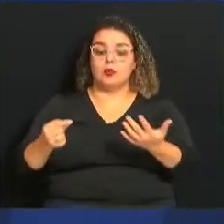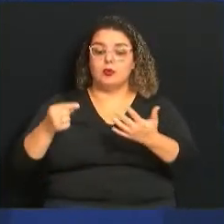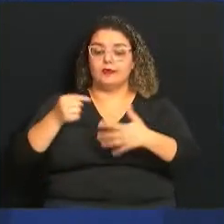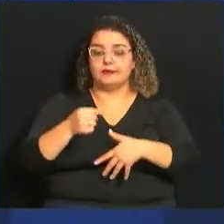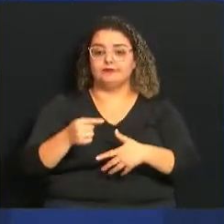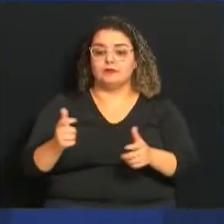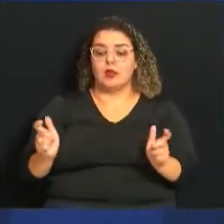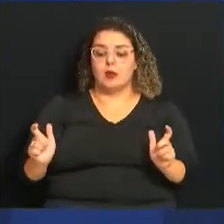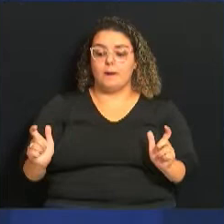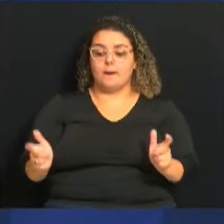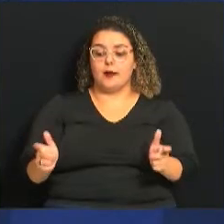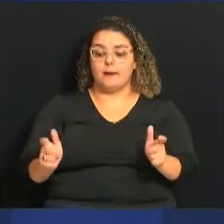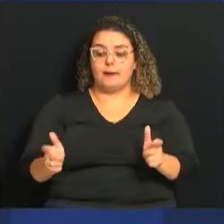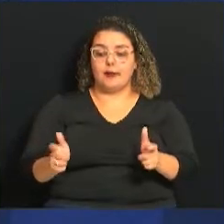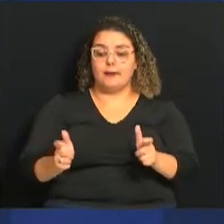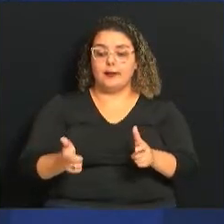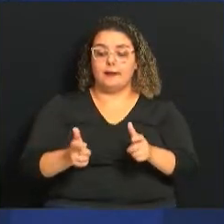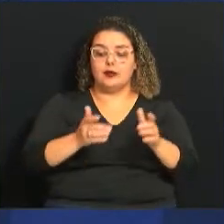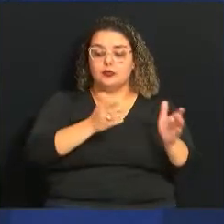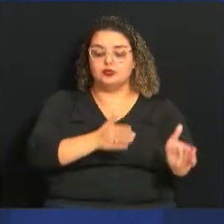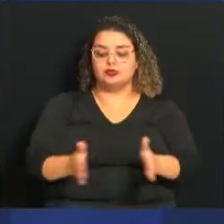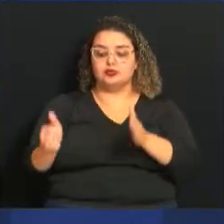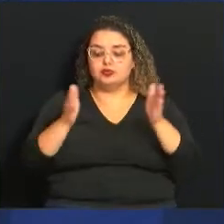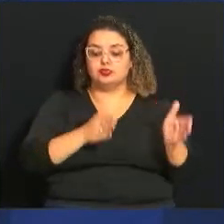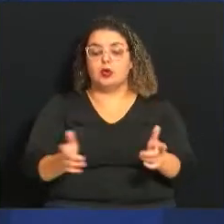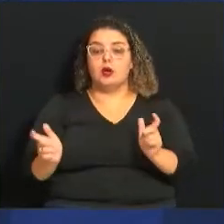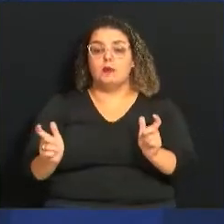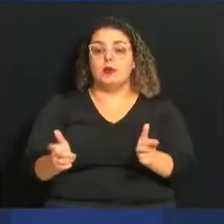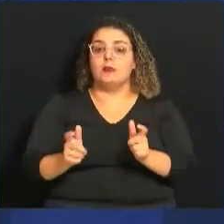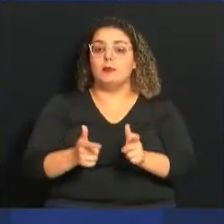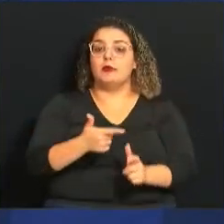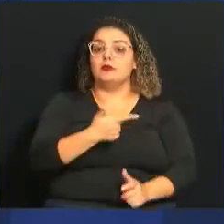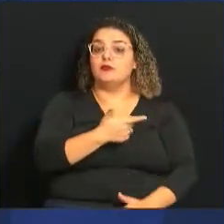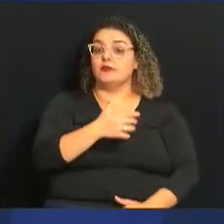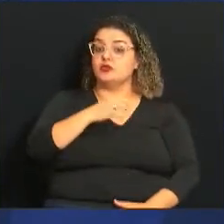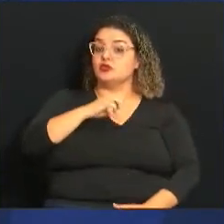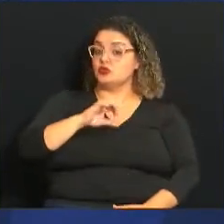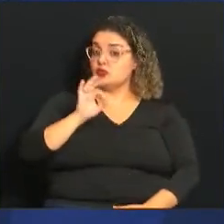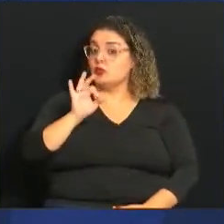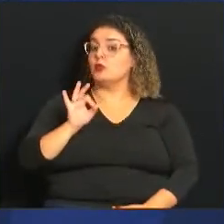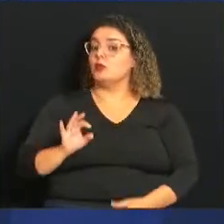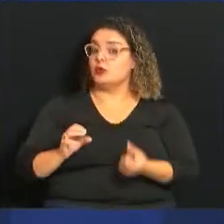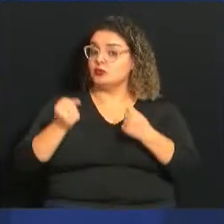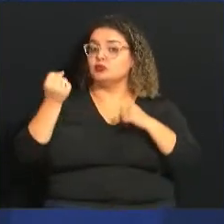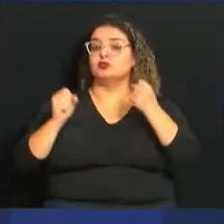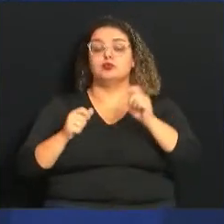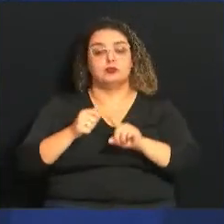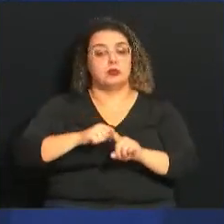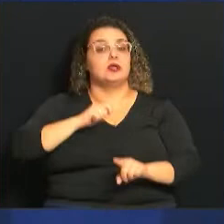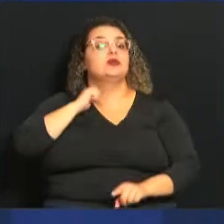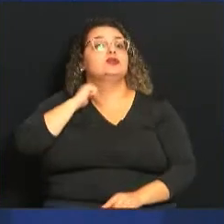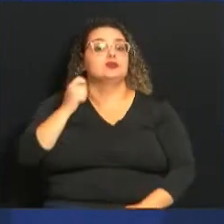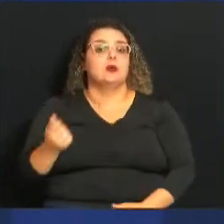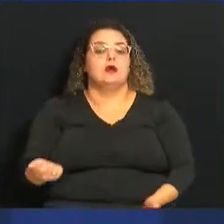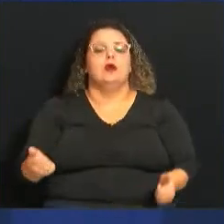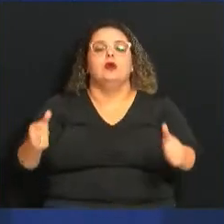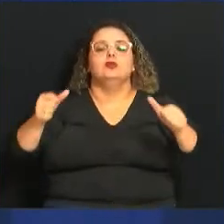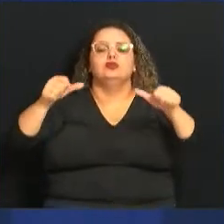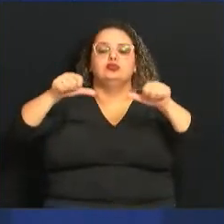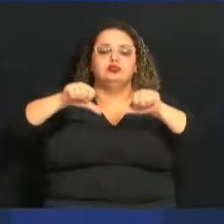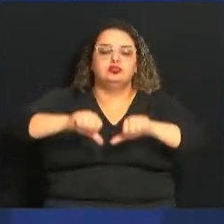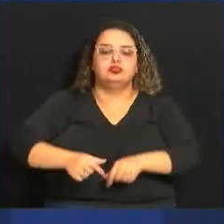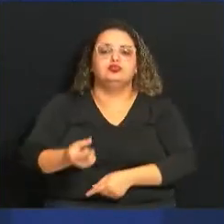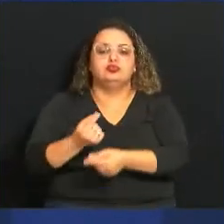de produção para 29% das indústrias agora em abril e uma queda no faturamento